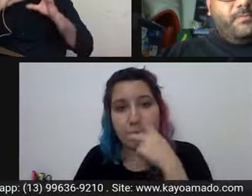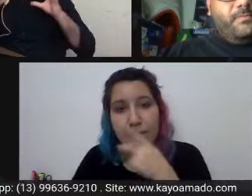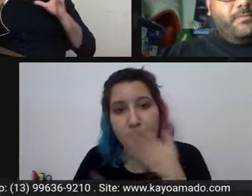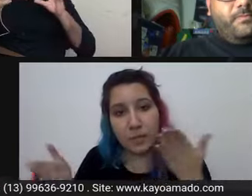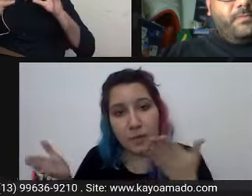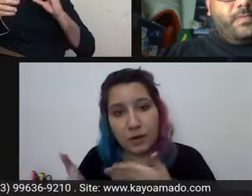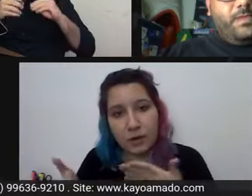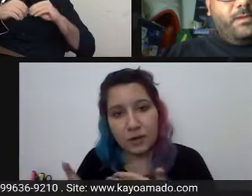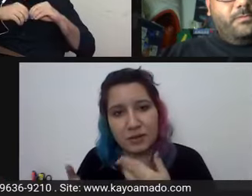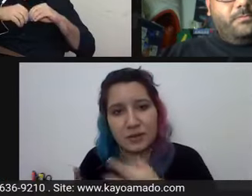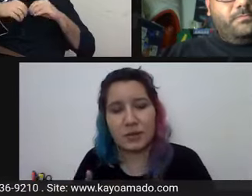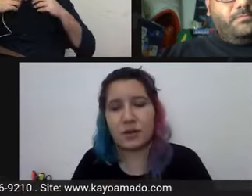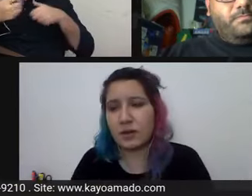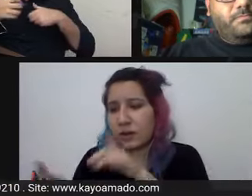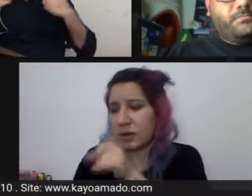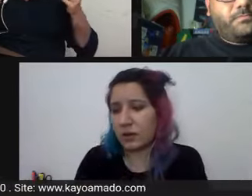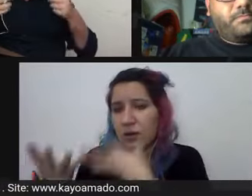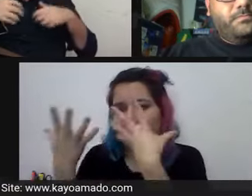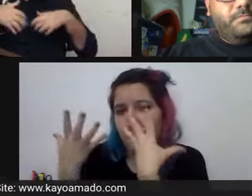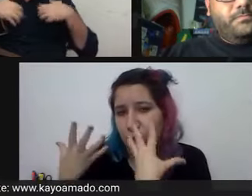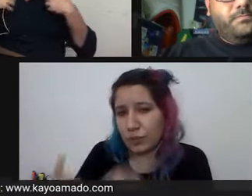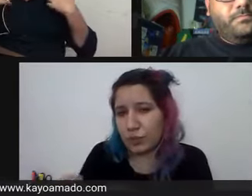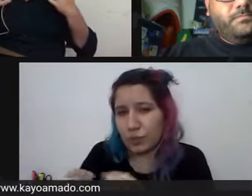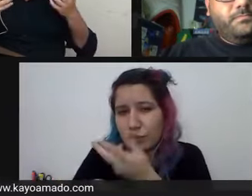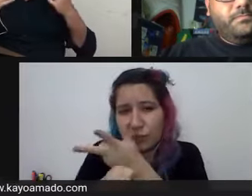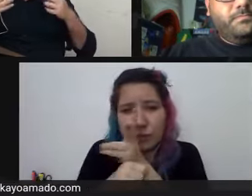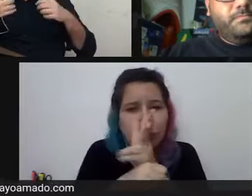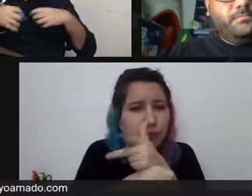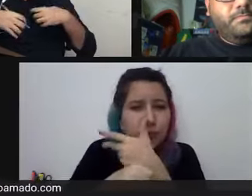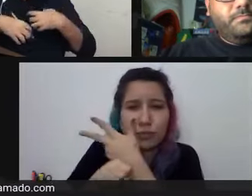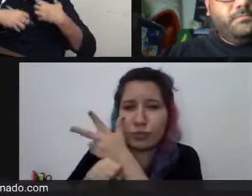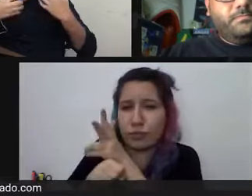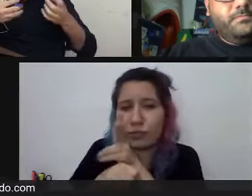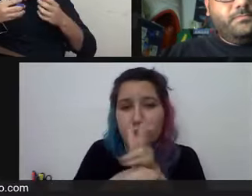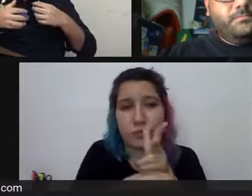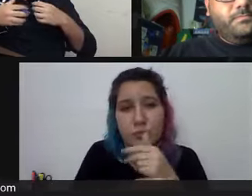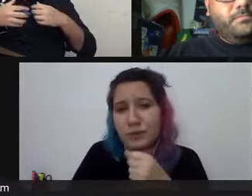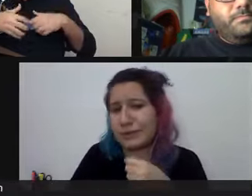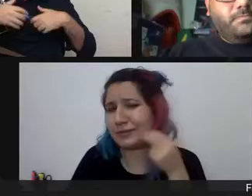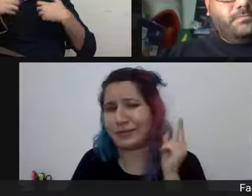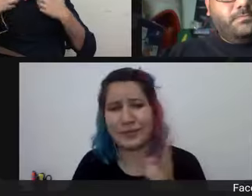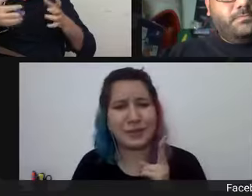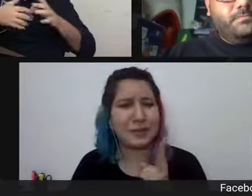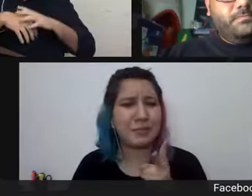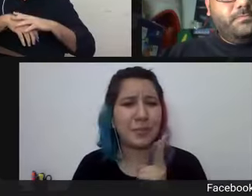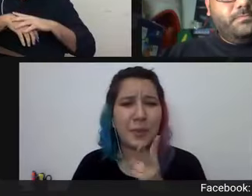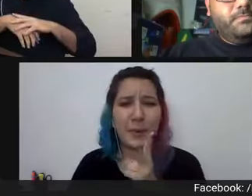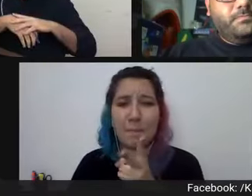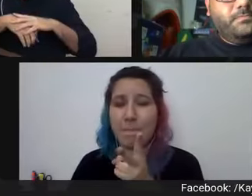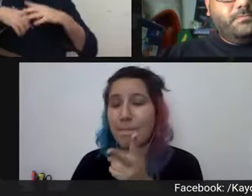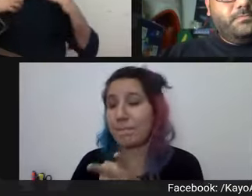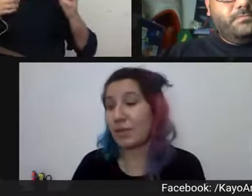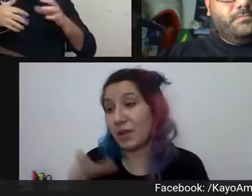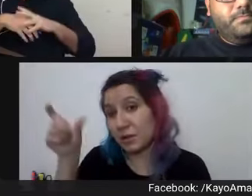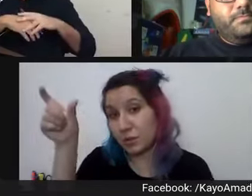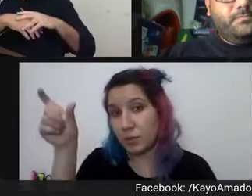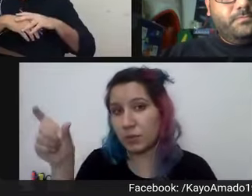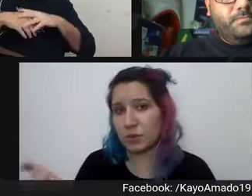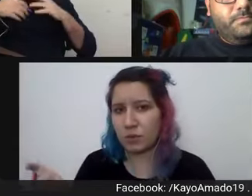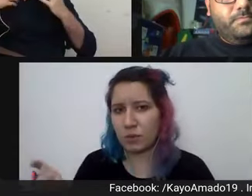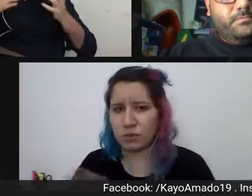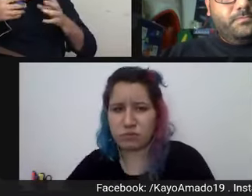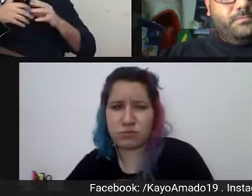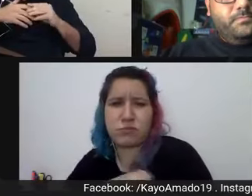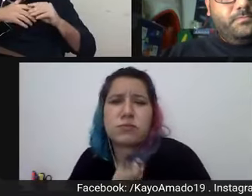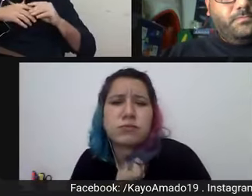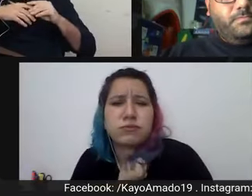recebeu vários vídeos, e eu recebo, na verdade, constantemente, muitos vídeos de cidadãos indignados com a